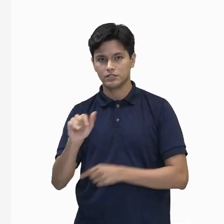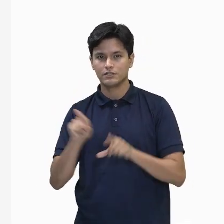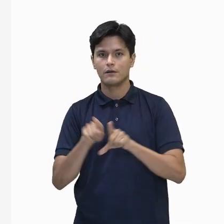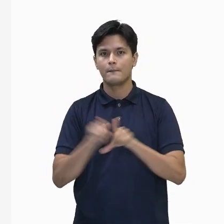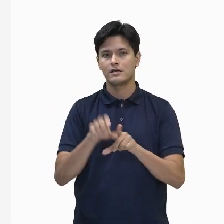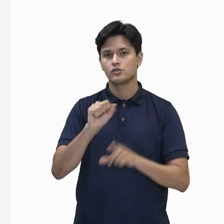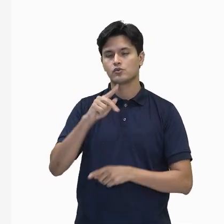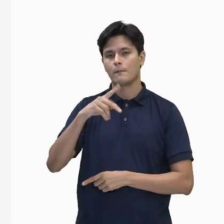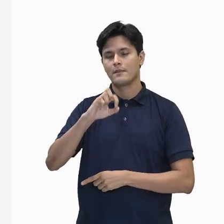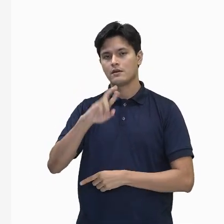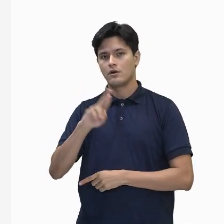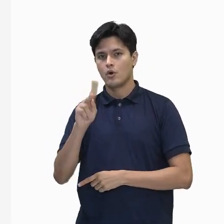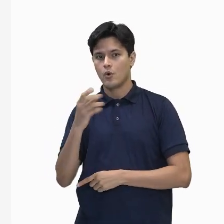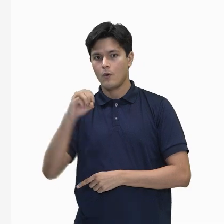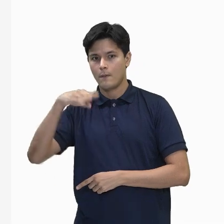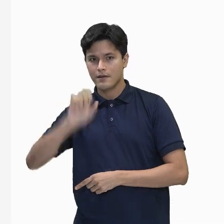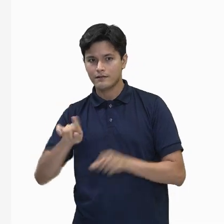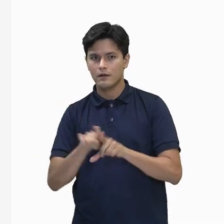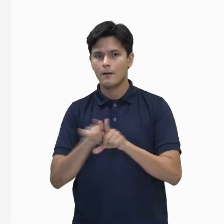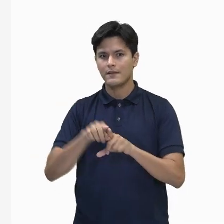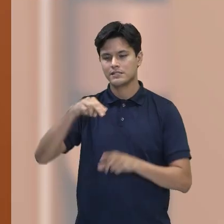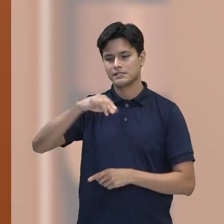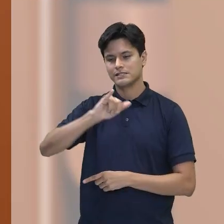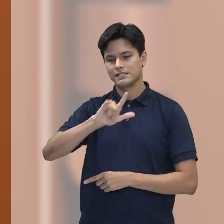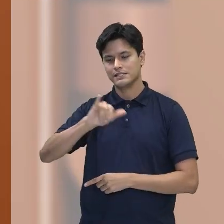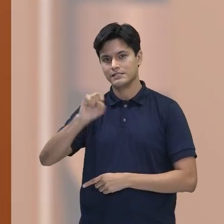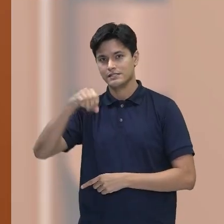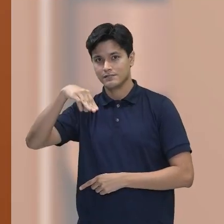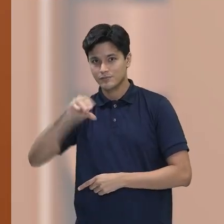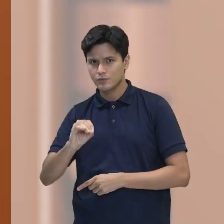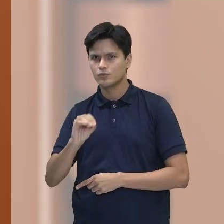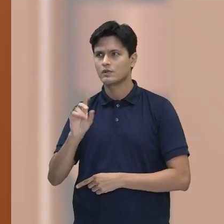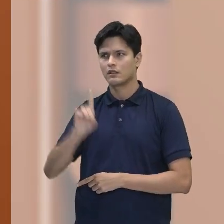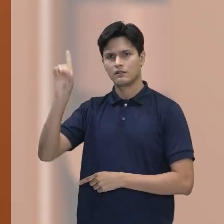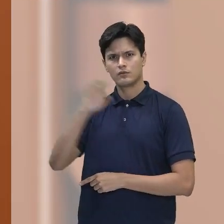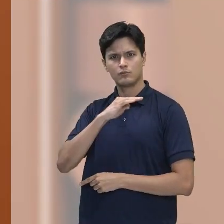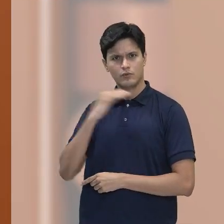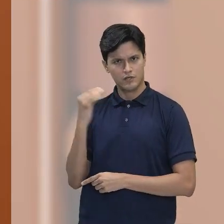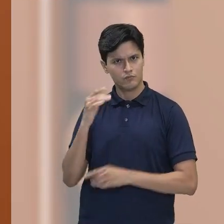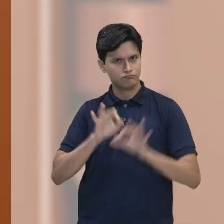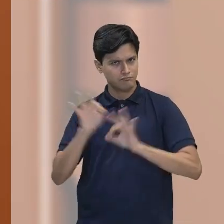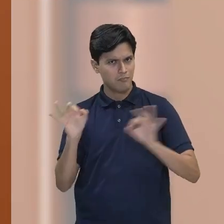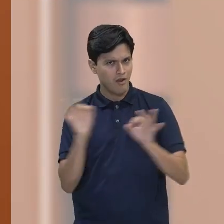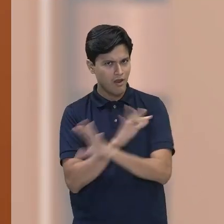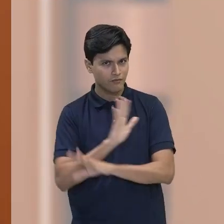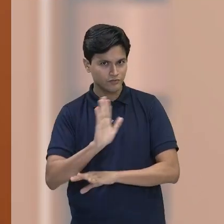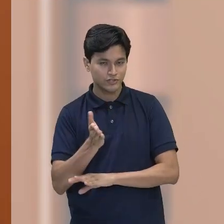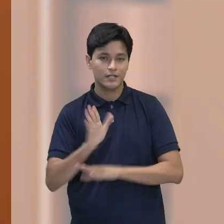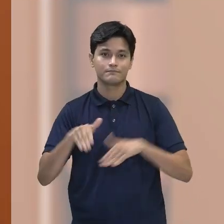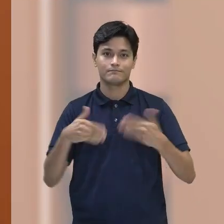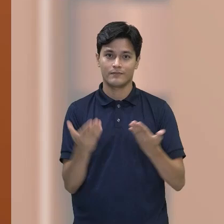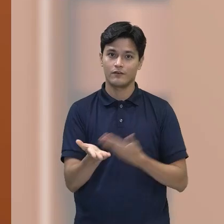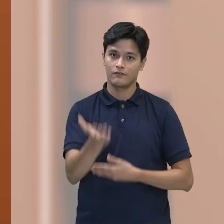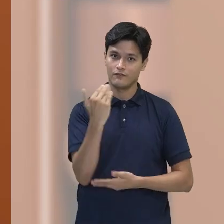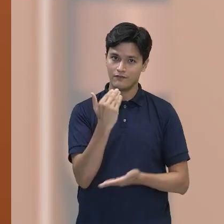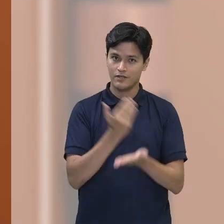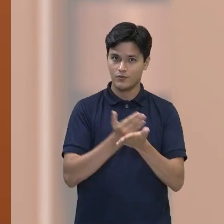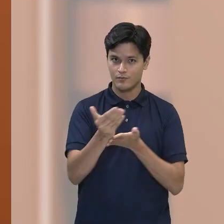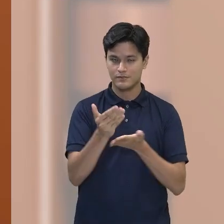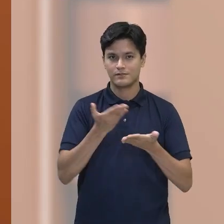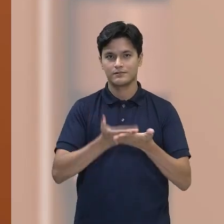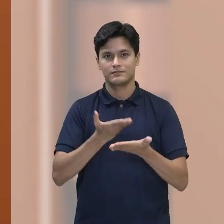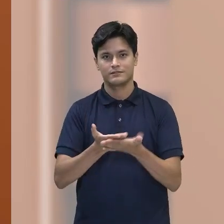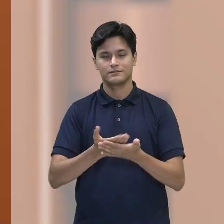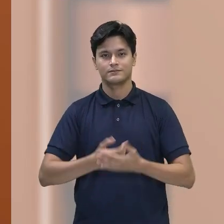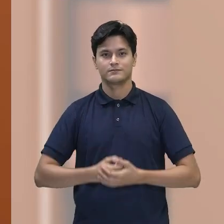e morte de Deus. Olha só, estão preparados aí? Então, venham comigo e vamos